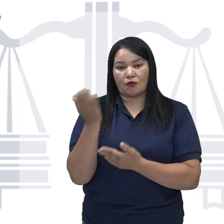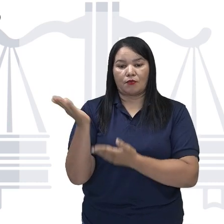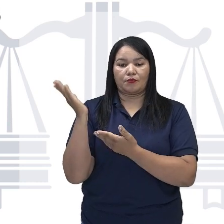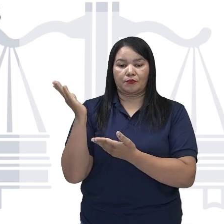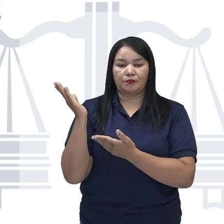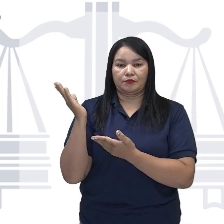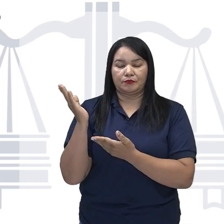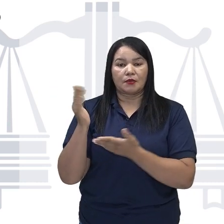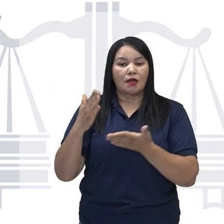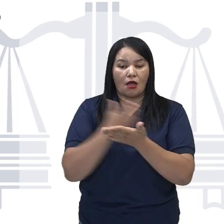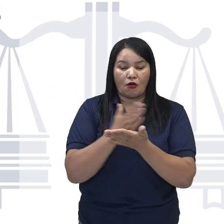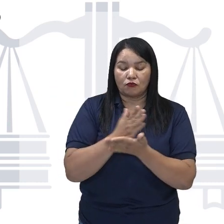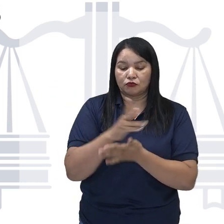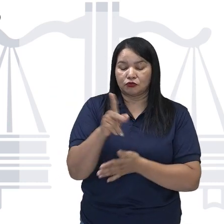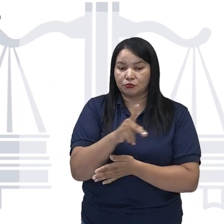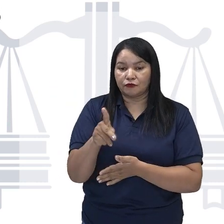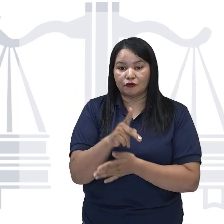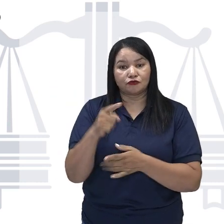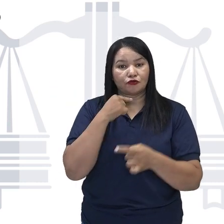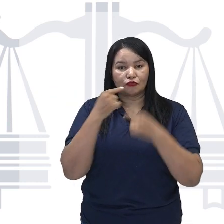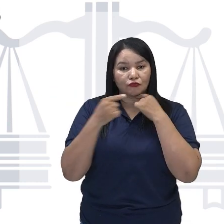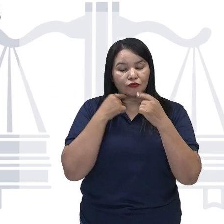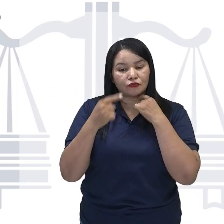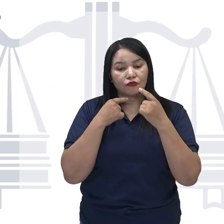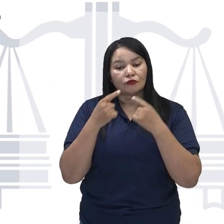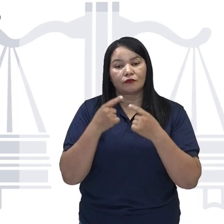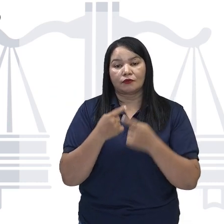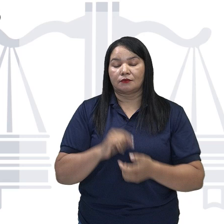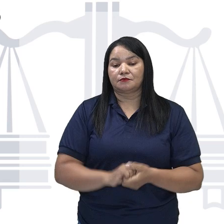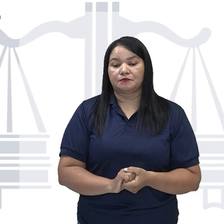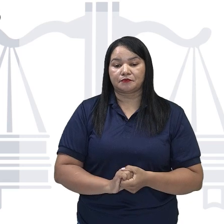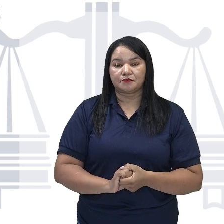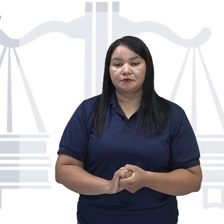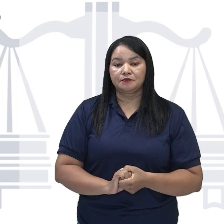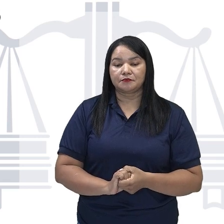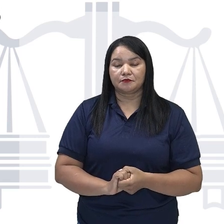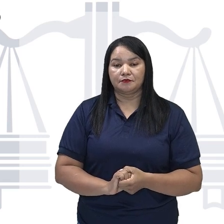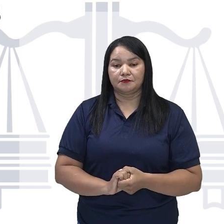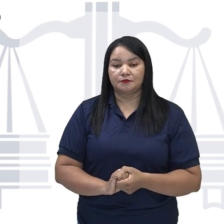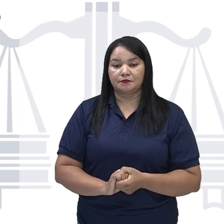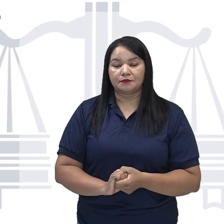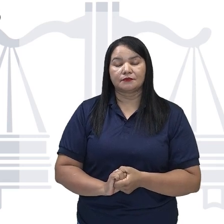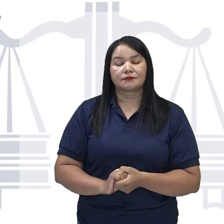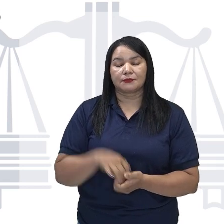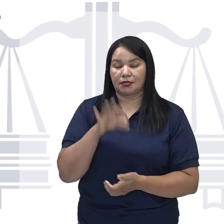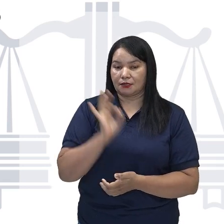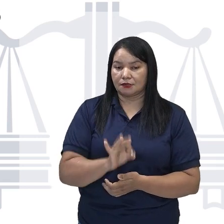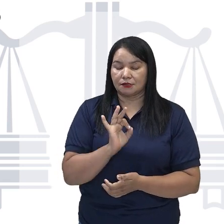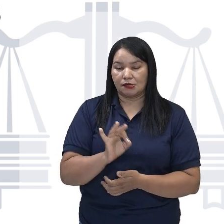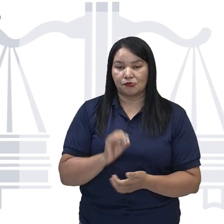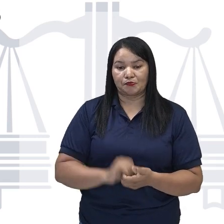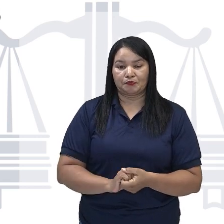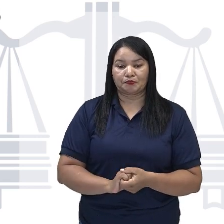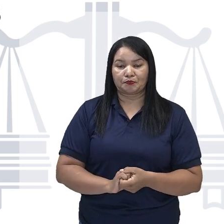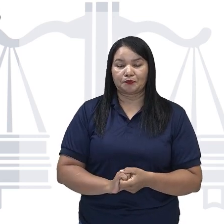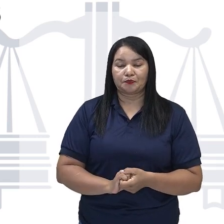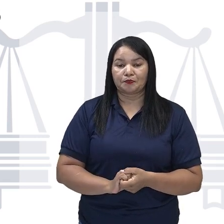Alguns professores têm essa dúvida ainda. Tá certo, né, Mel? Que é isso aí. E a gente